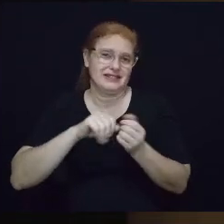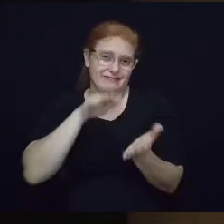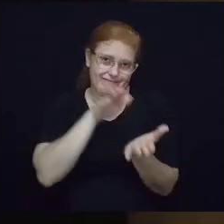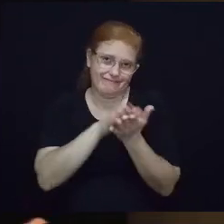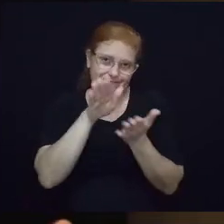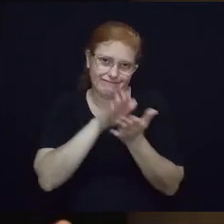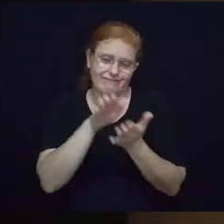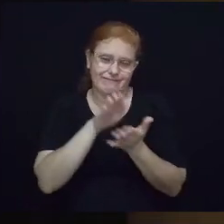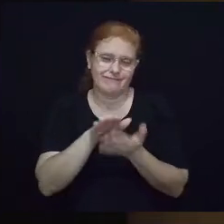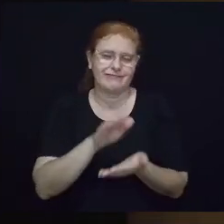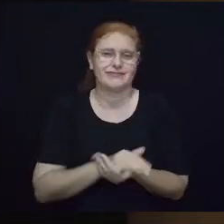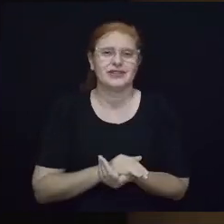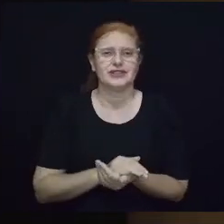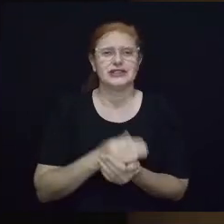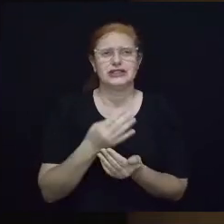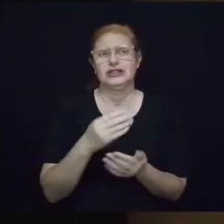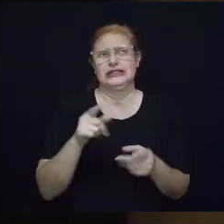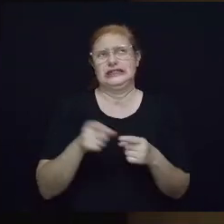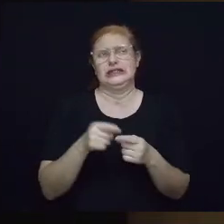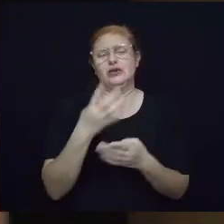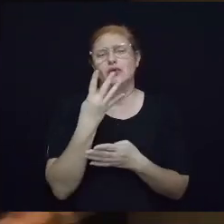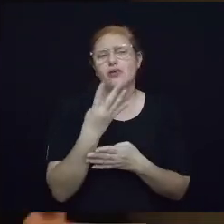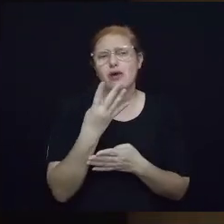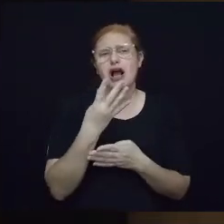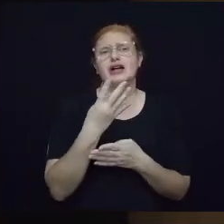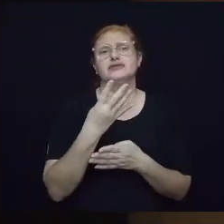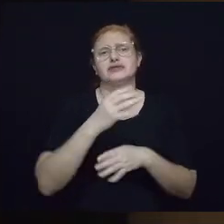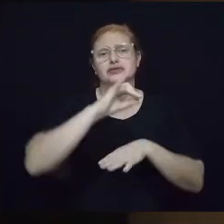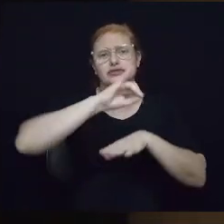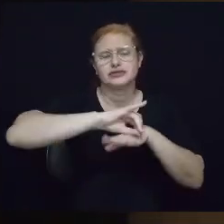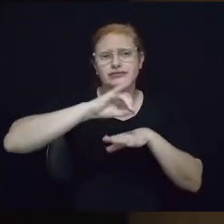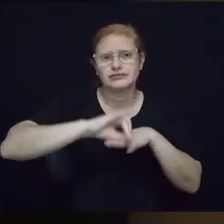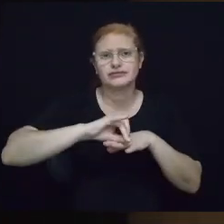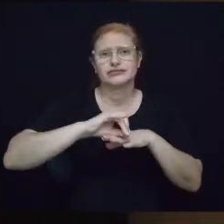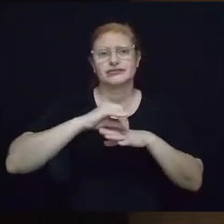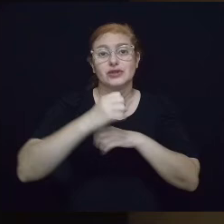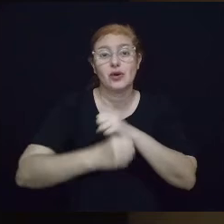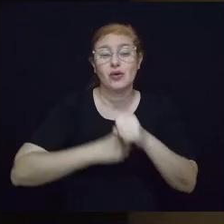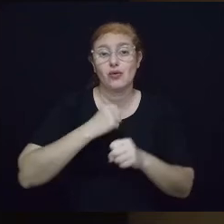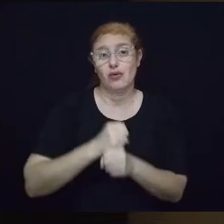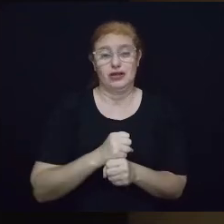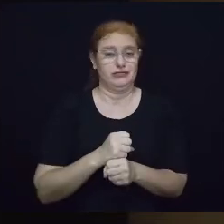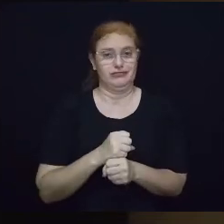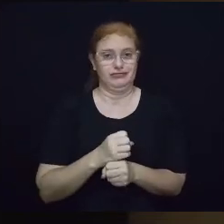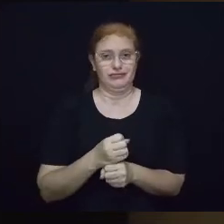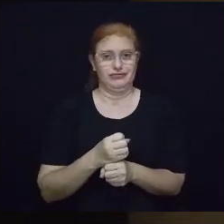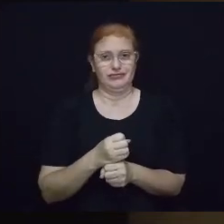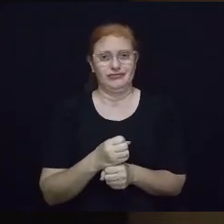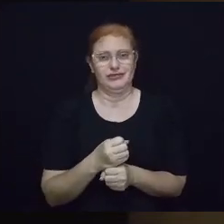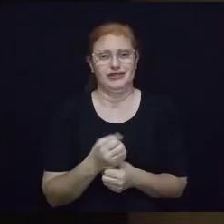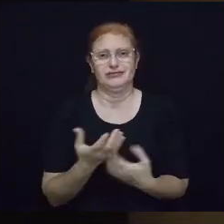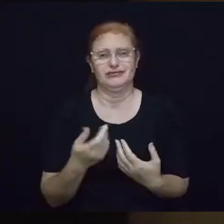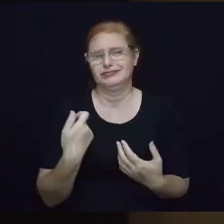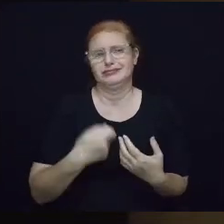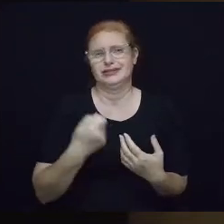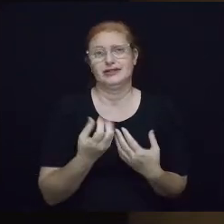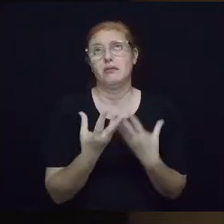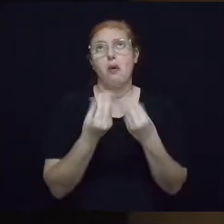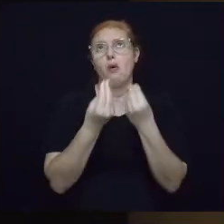máximo 4 peças por ano. Então, não é um consumo de madeira grande, né? E